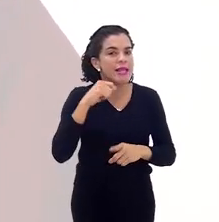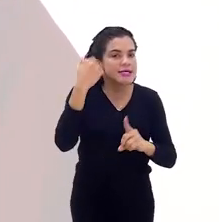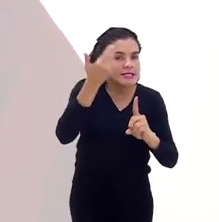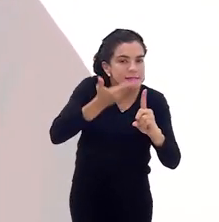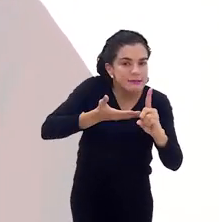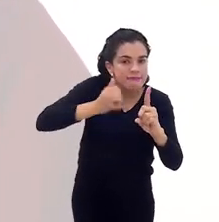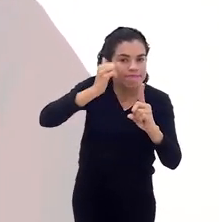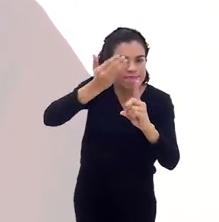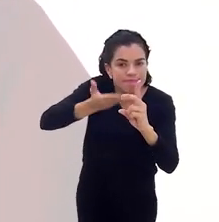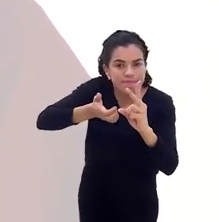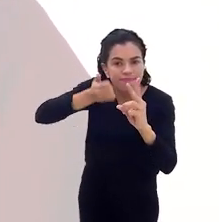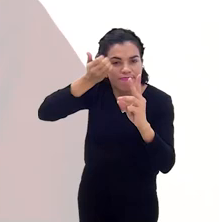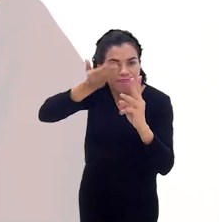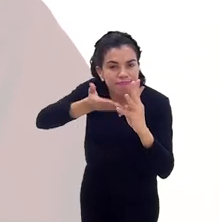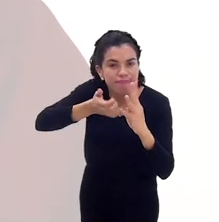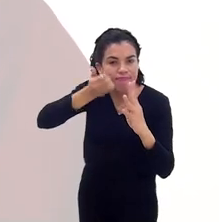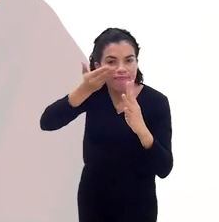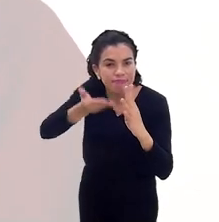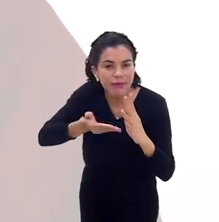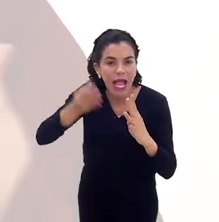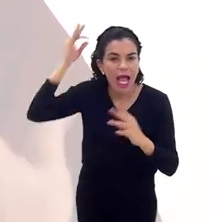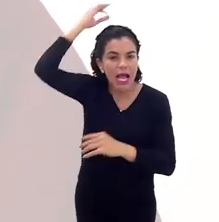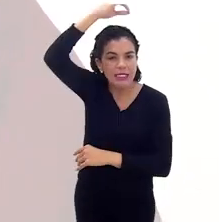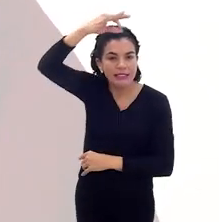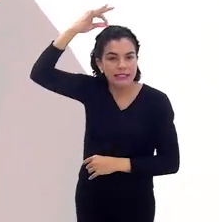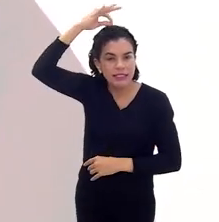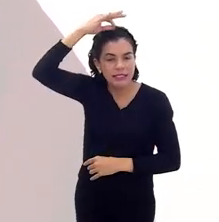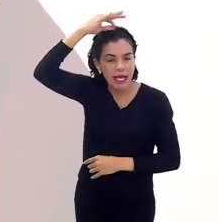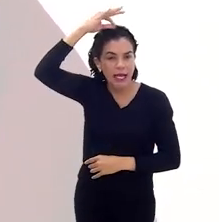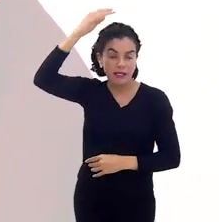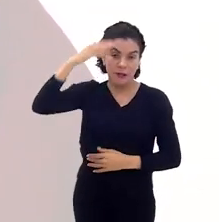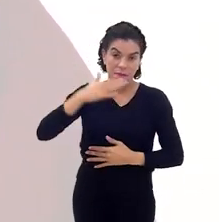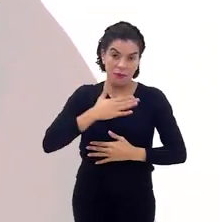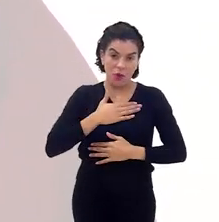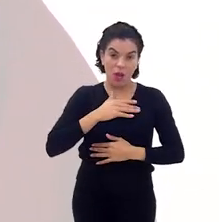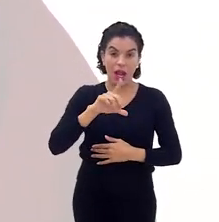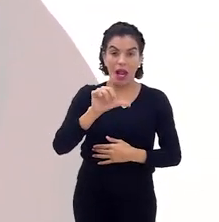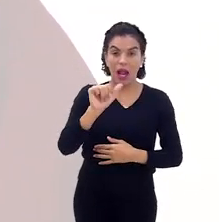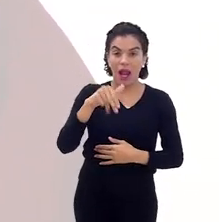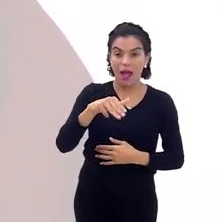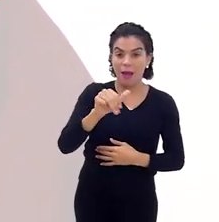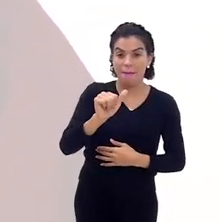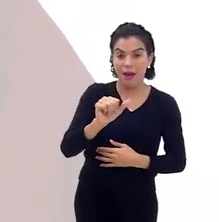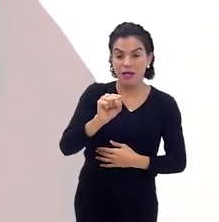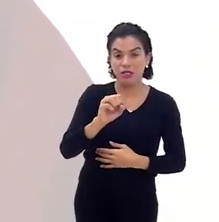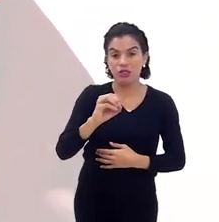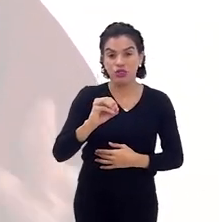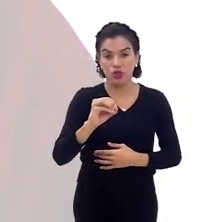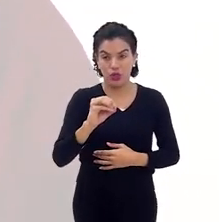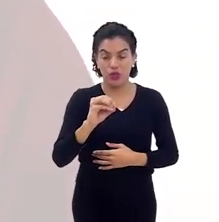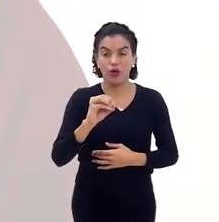desses mestres, né, Luzia? Tanto a sua santidade, no meu caso, o meu mestre Lama Zopa Rinpoche,